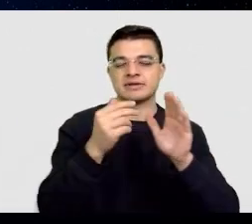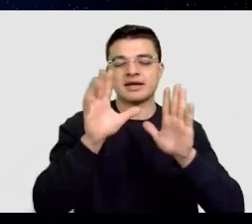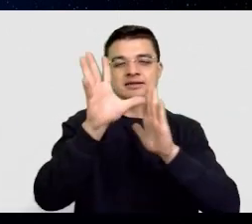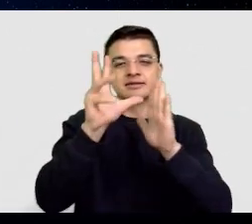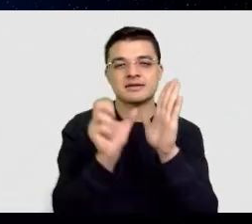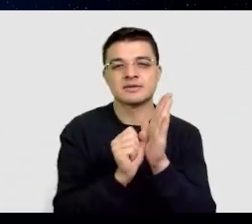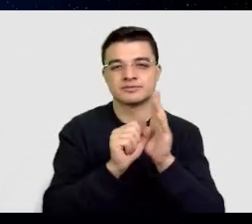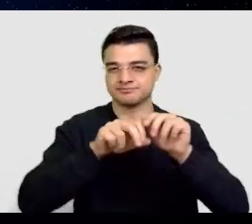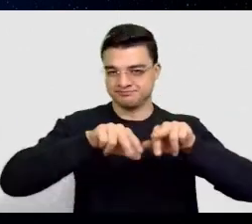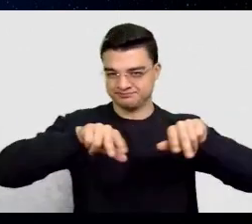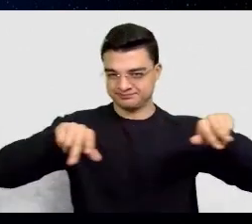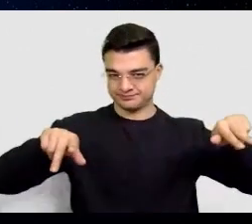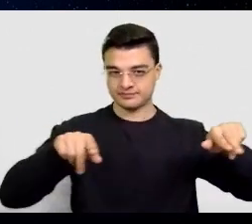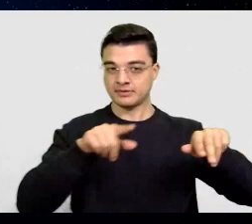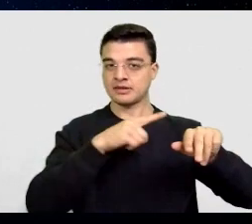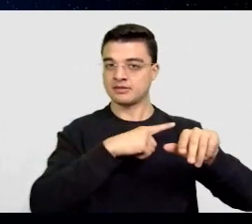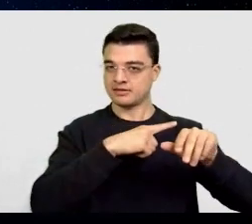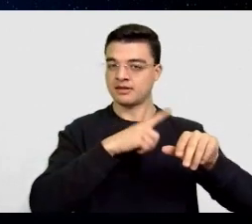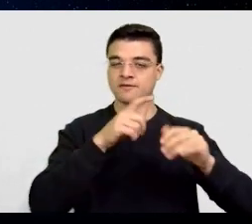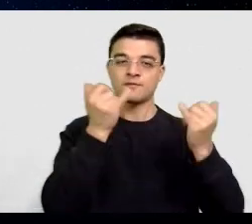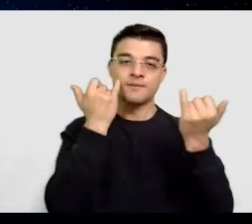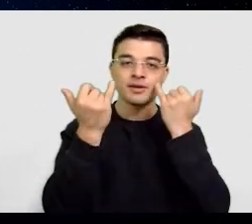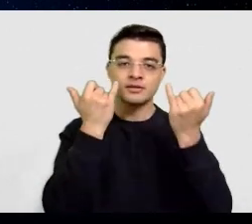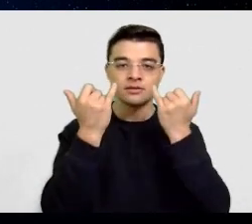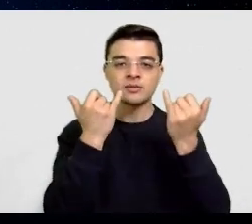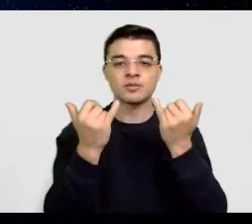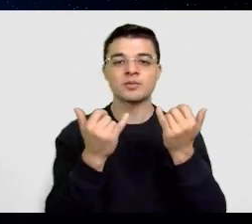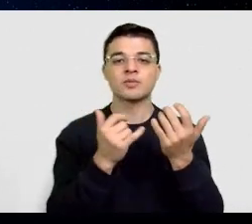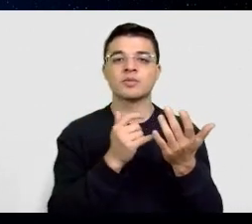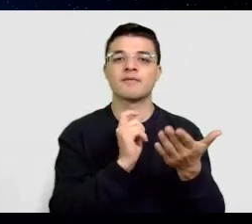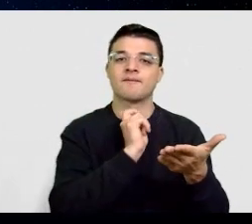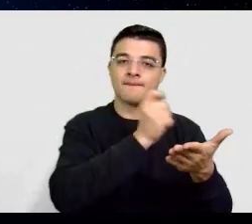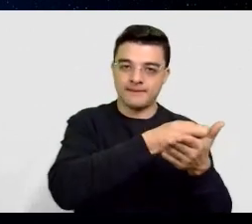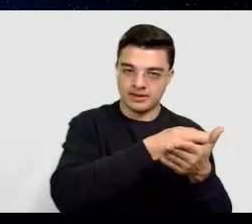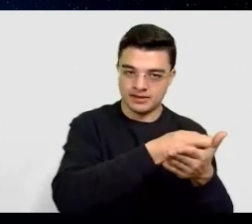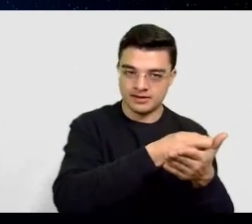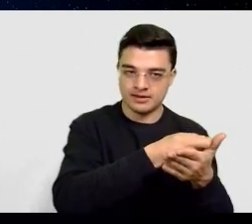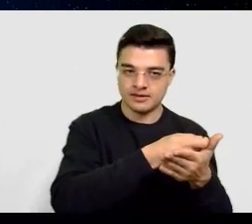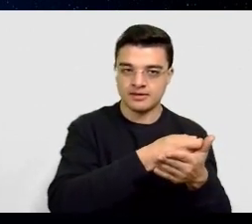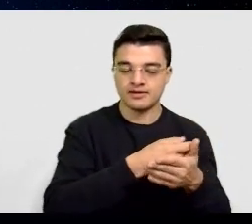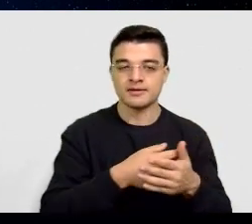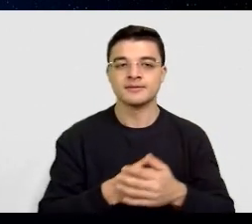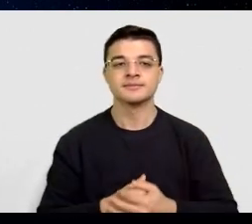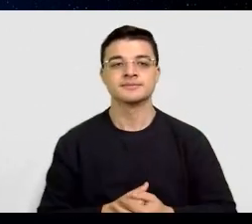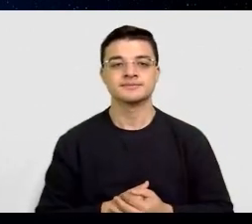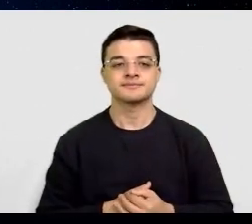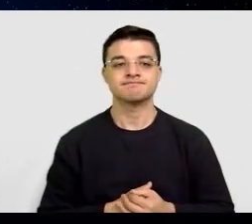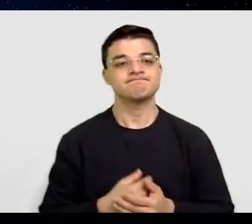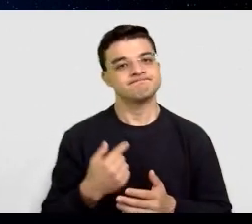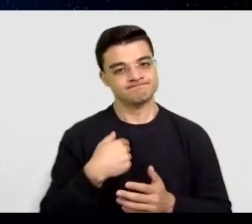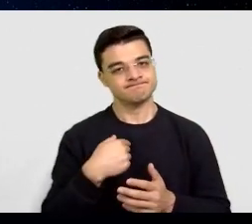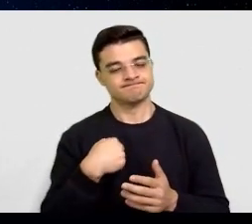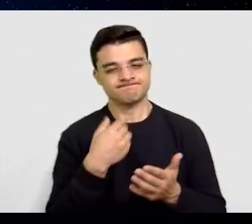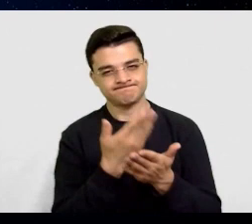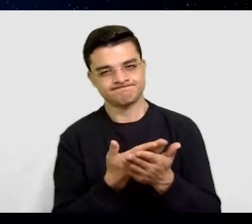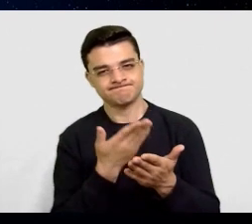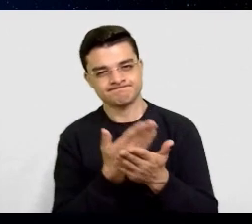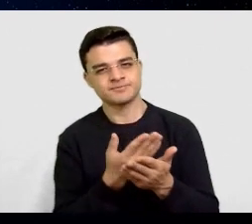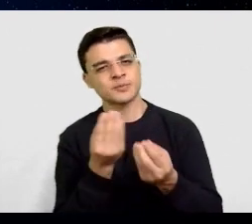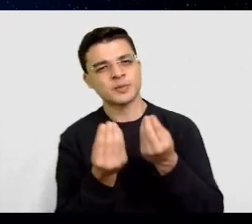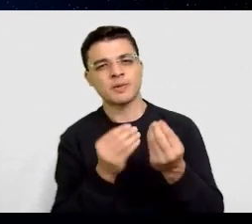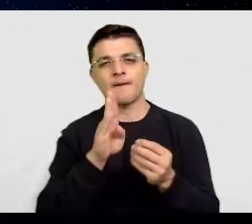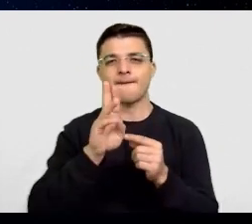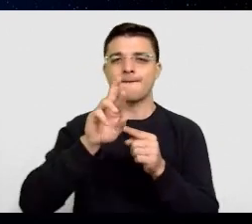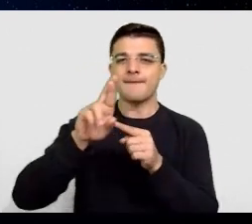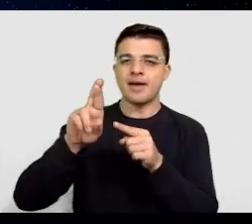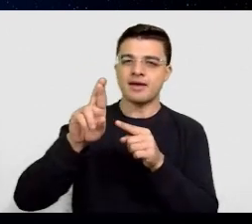da transação que a gente vai realizar. Beleza, então esse foi meu primeiro desafio. Eu tinha que estudar sobre esse padrão BR Code, entender